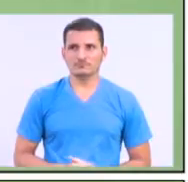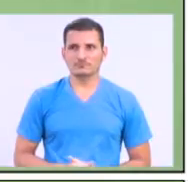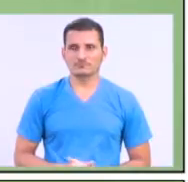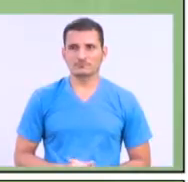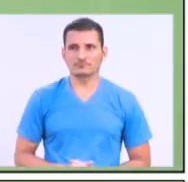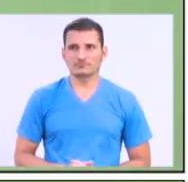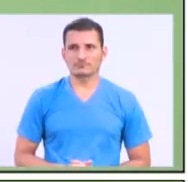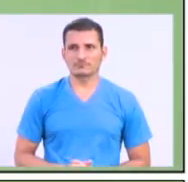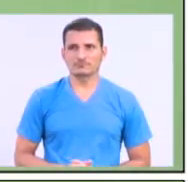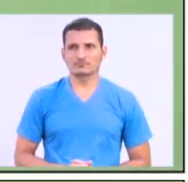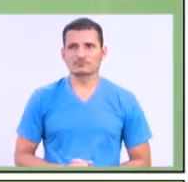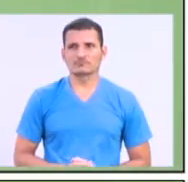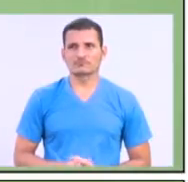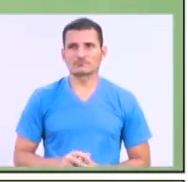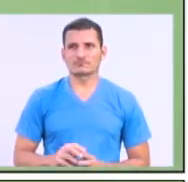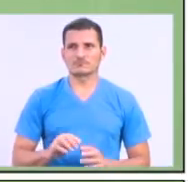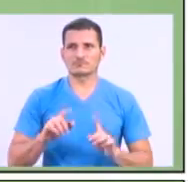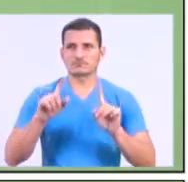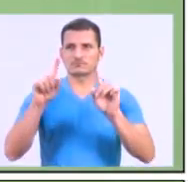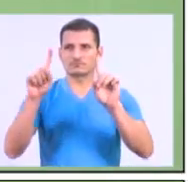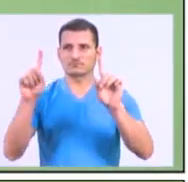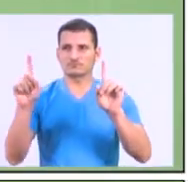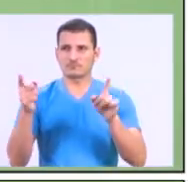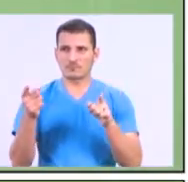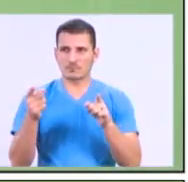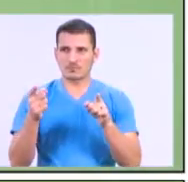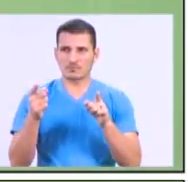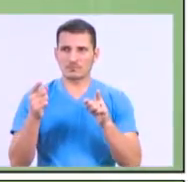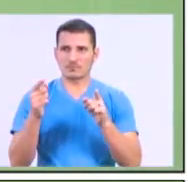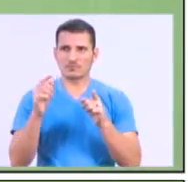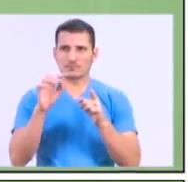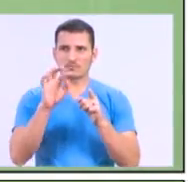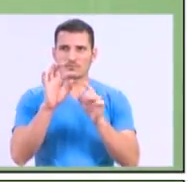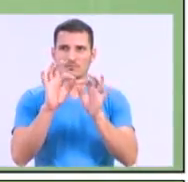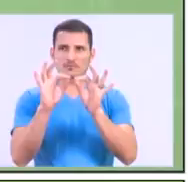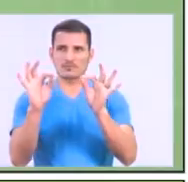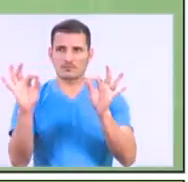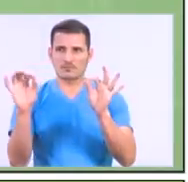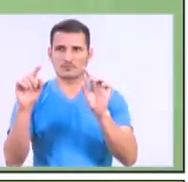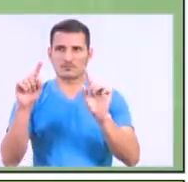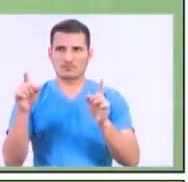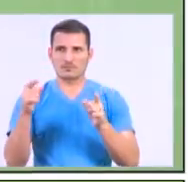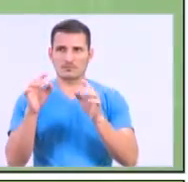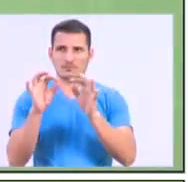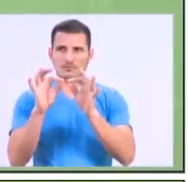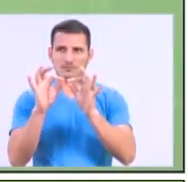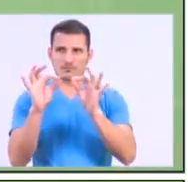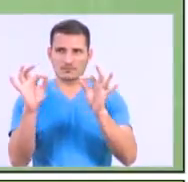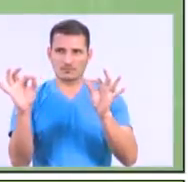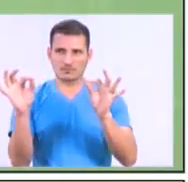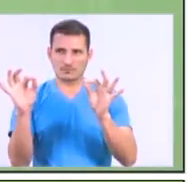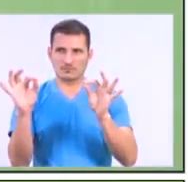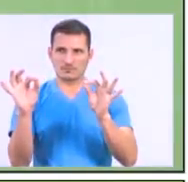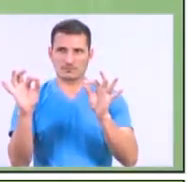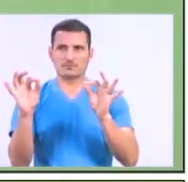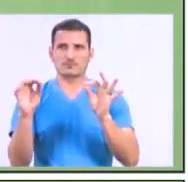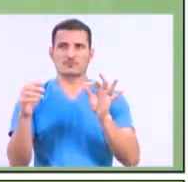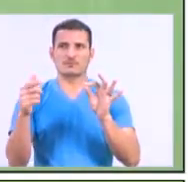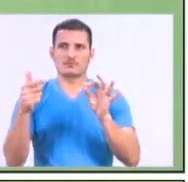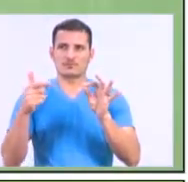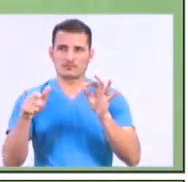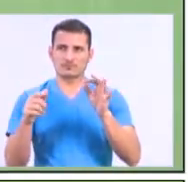parênteses nós temos uma segunda condição. Percebam que aqui nós temos abertura de